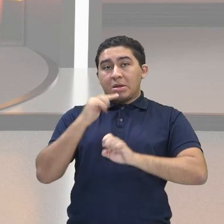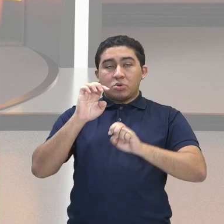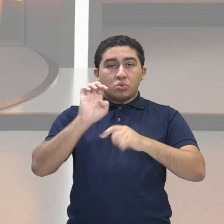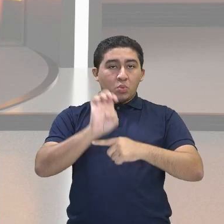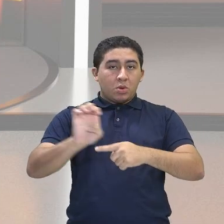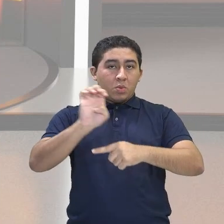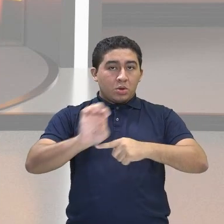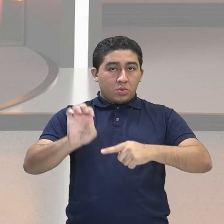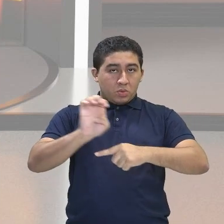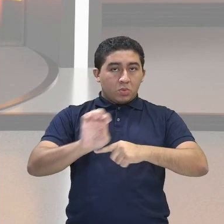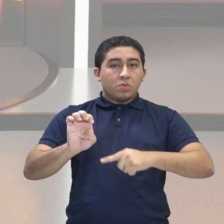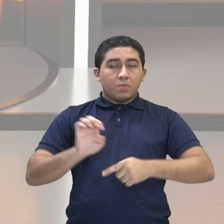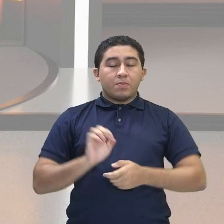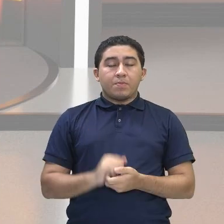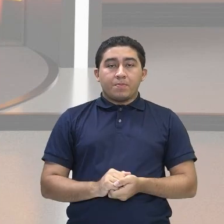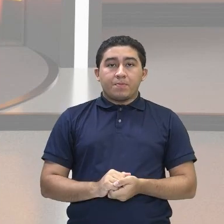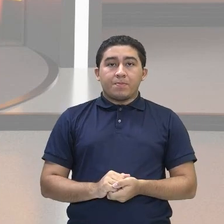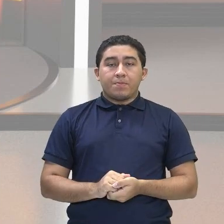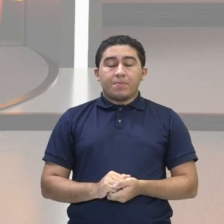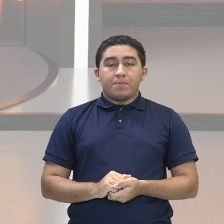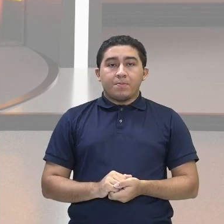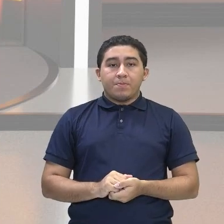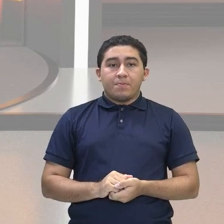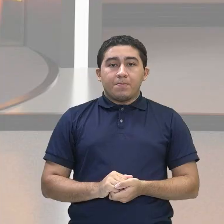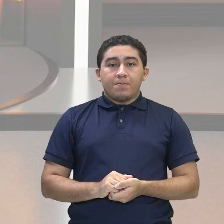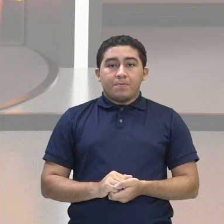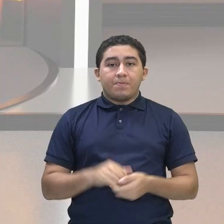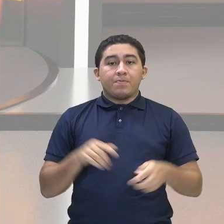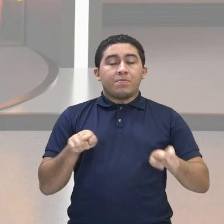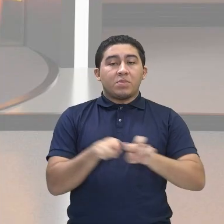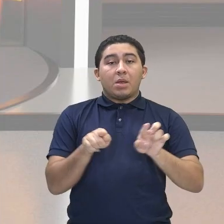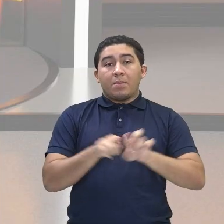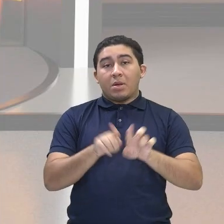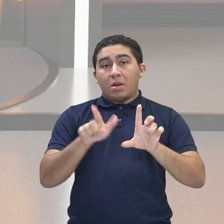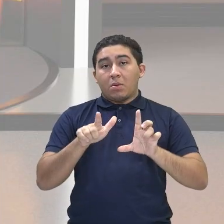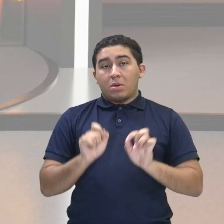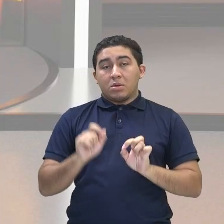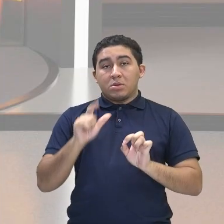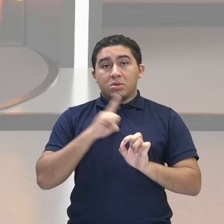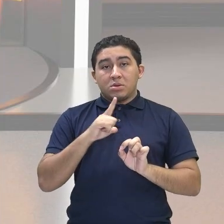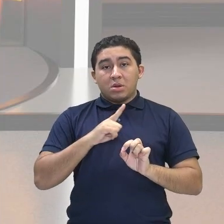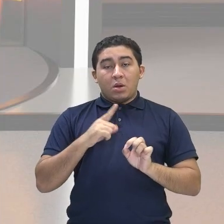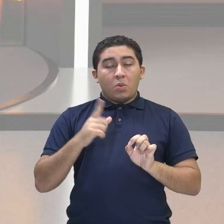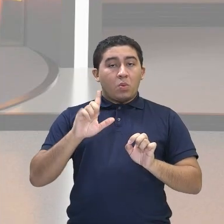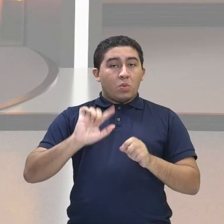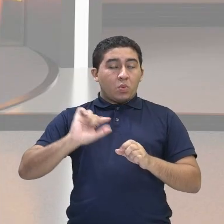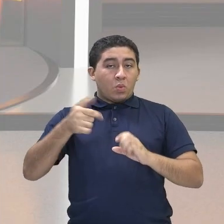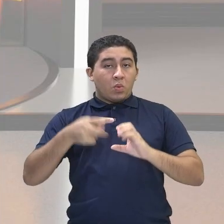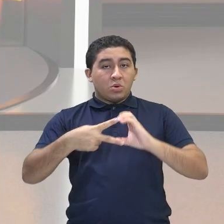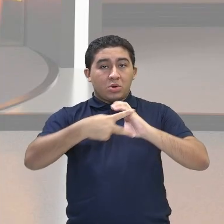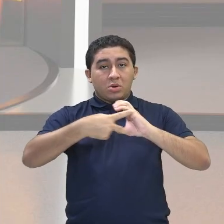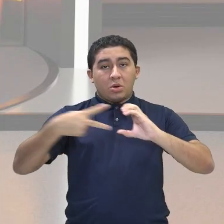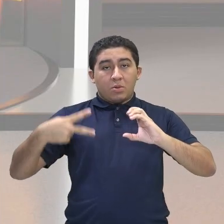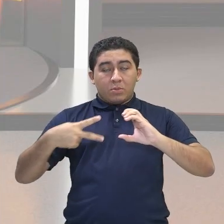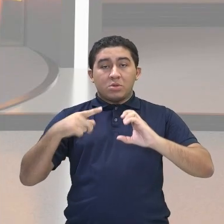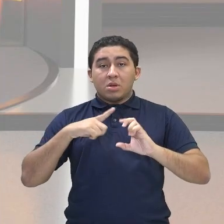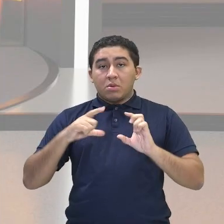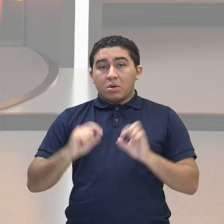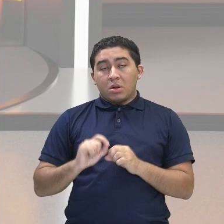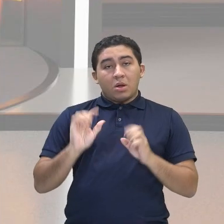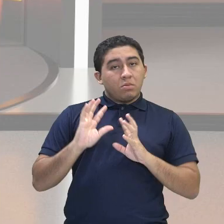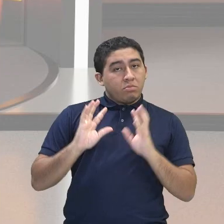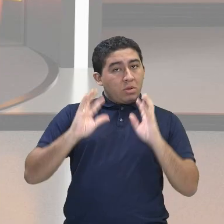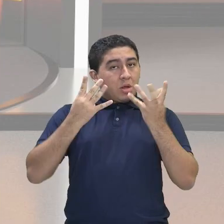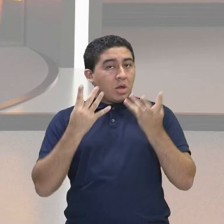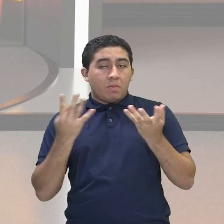equatorial próximo à linha do Equador, né, e que fica entre os trópicos, onde a gente vai encontrar climas